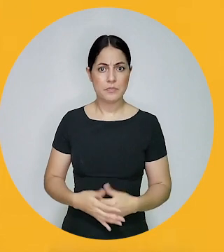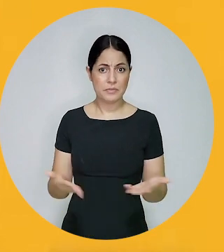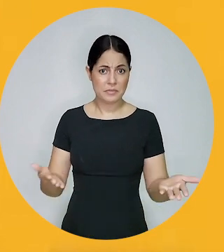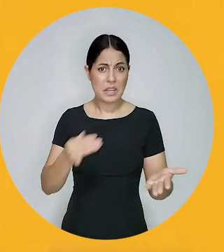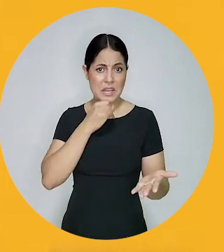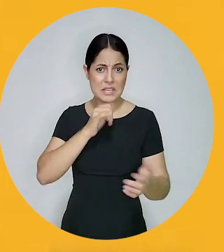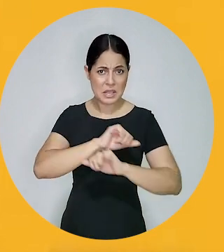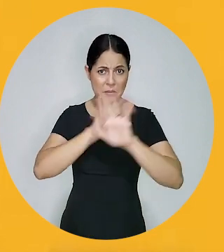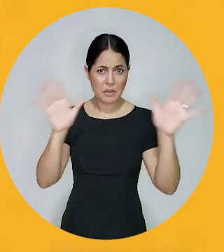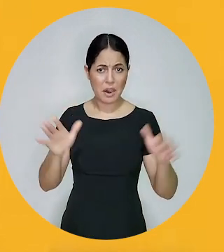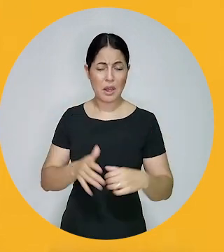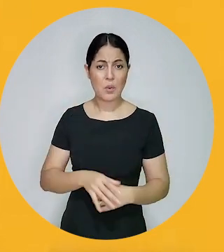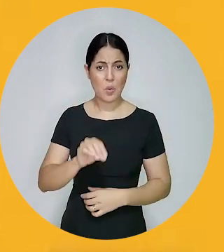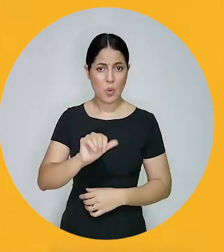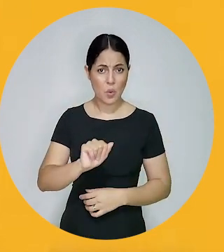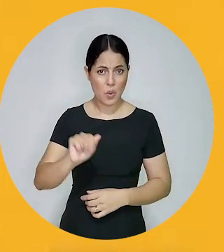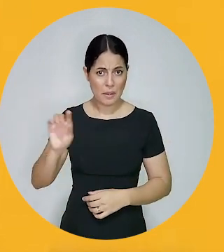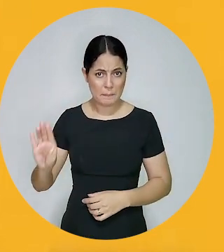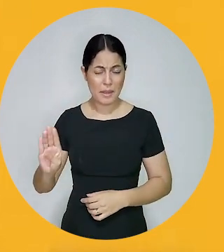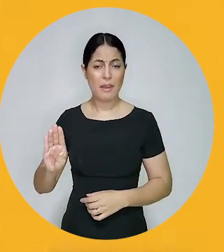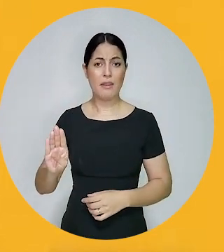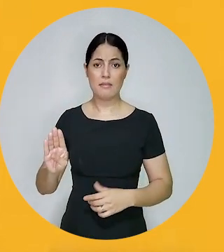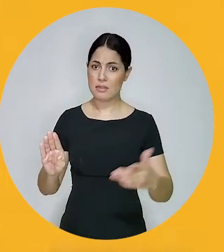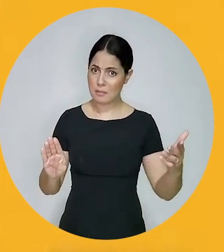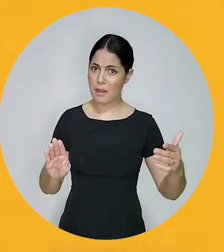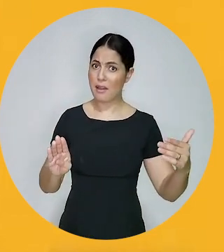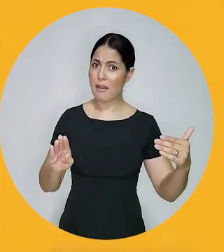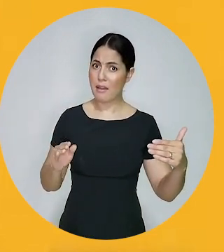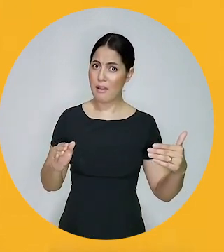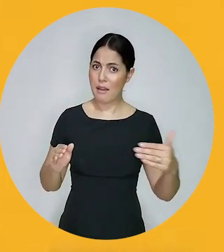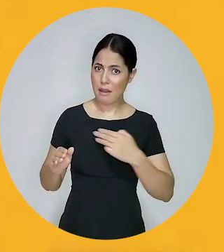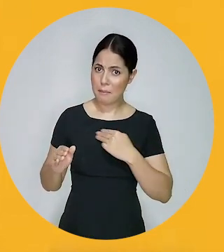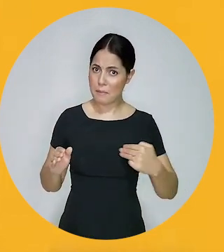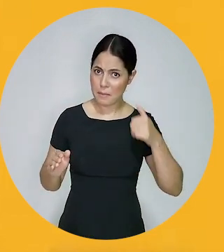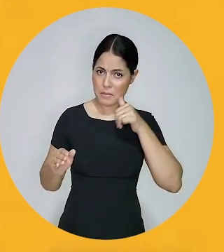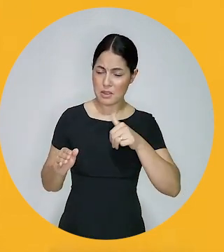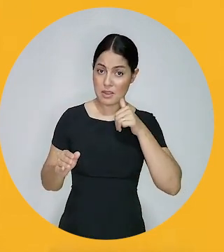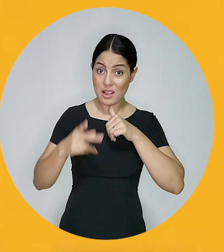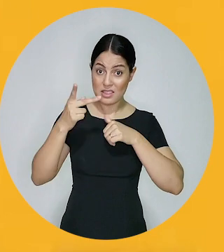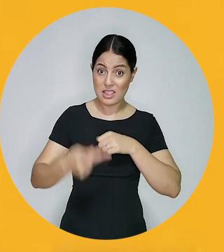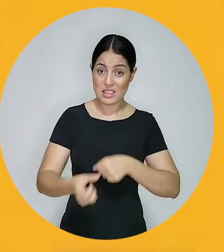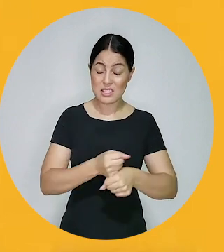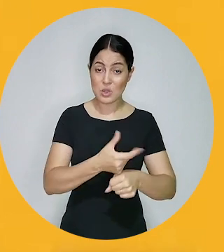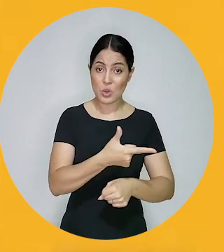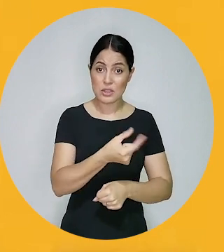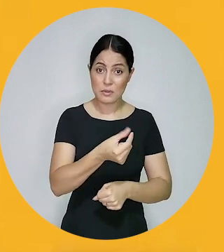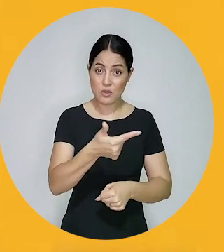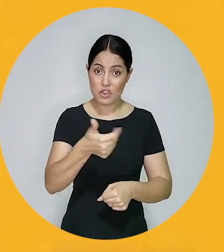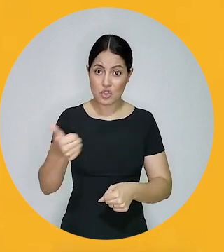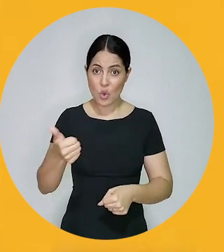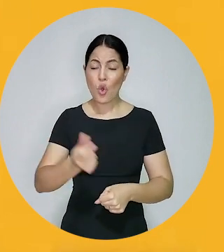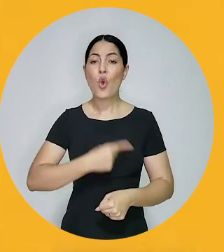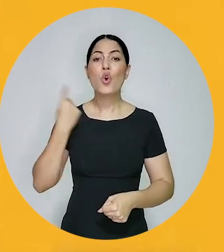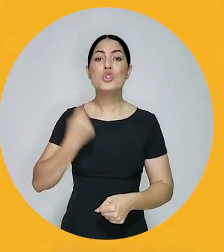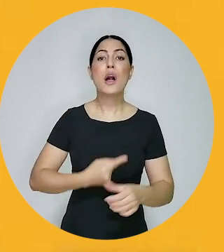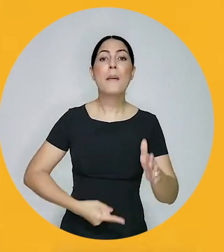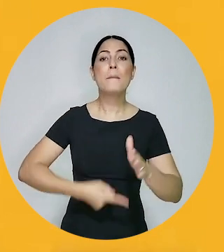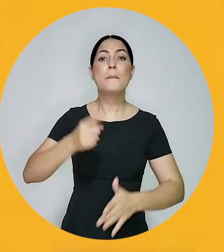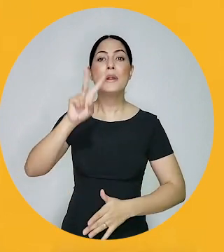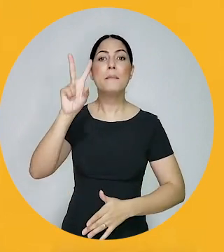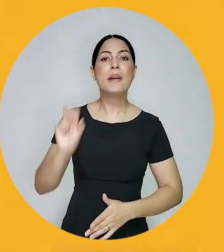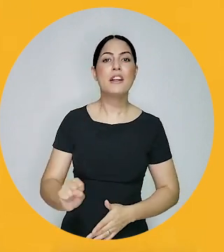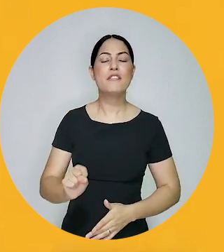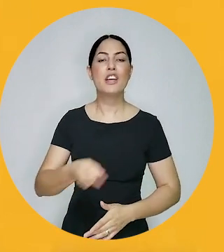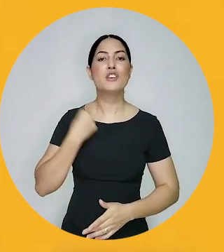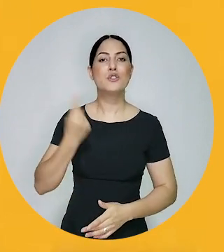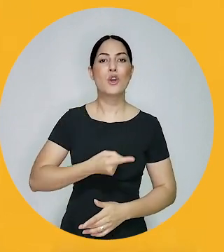falo da OAB, senhora ministra, senhor procurador Humberto Jacques, que nesse ano de 2021